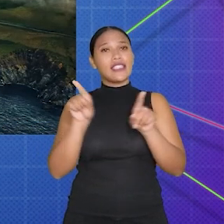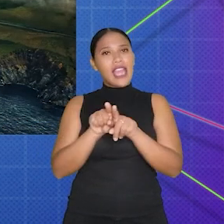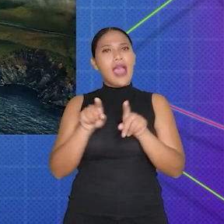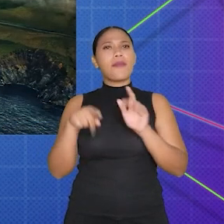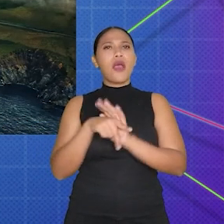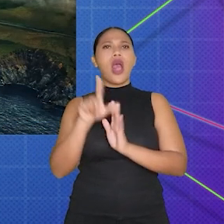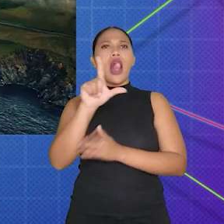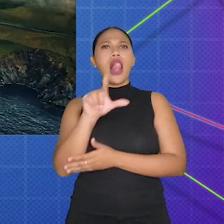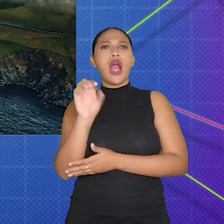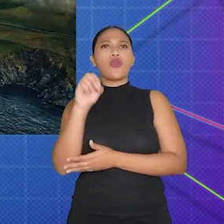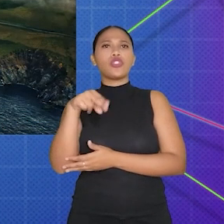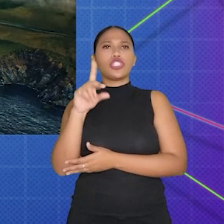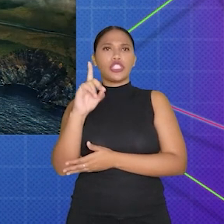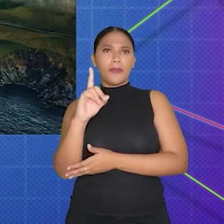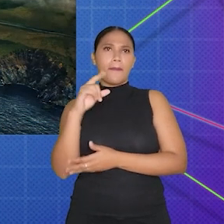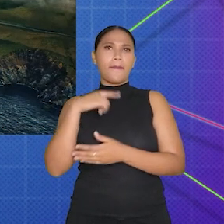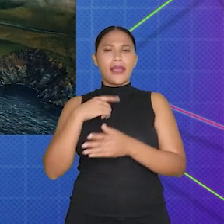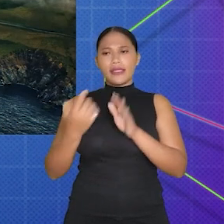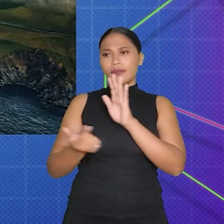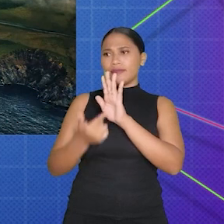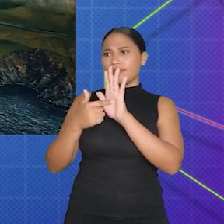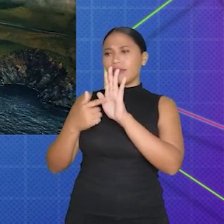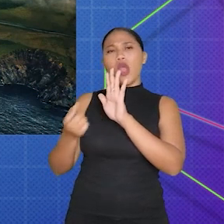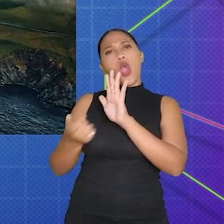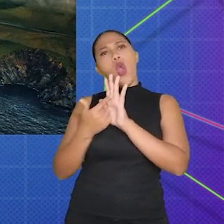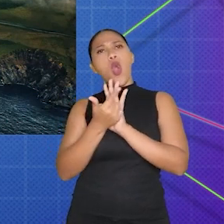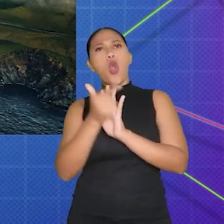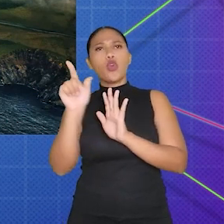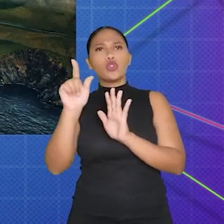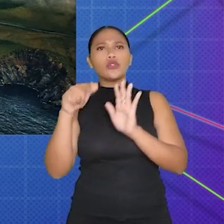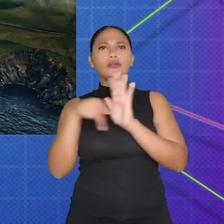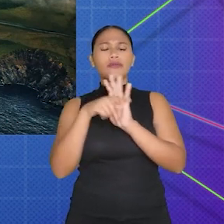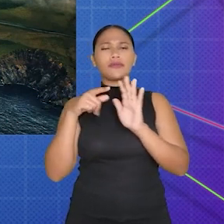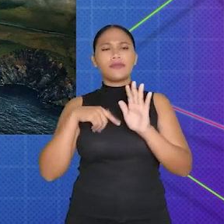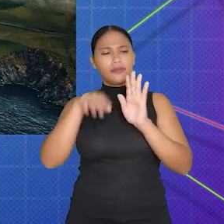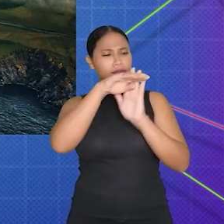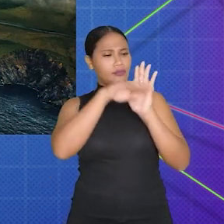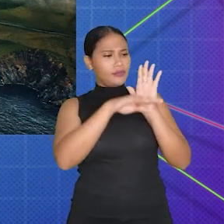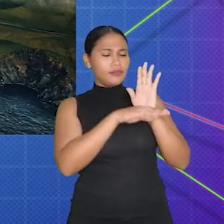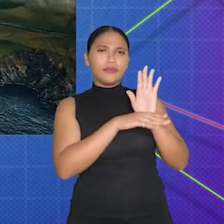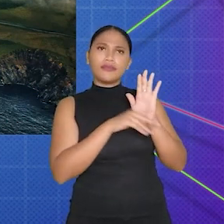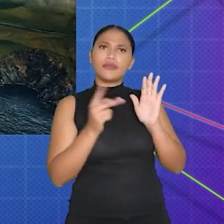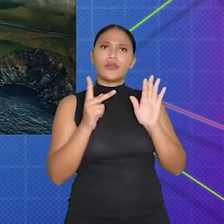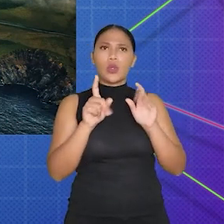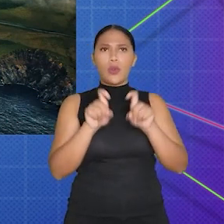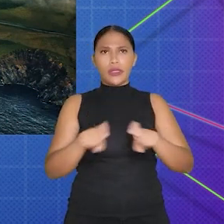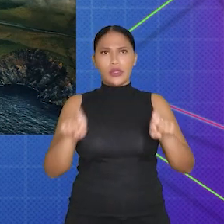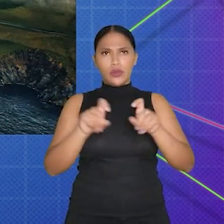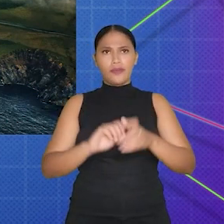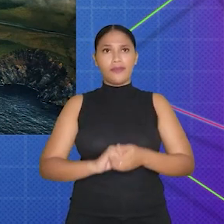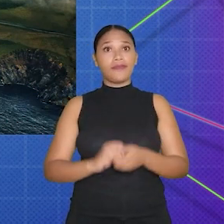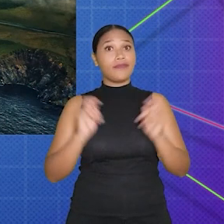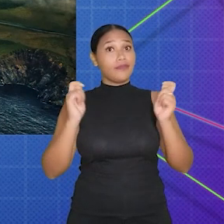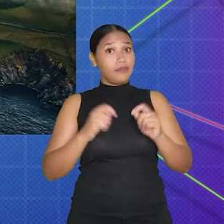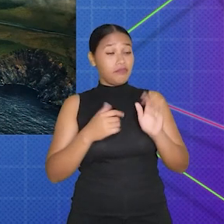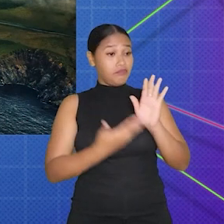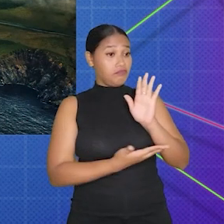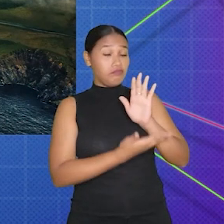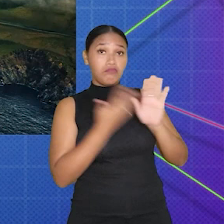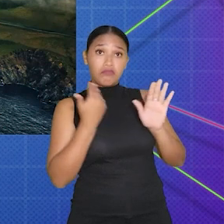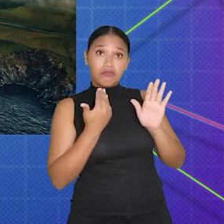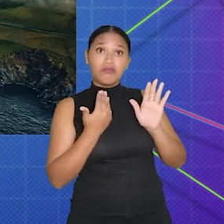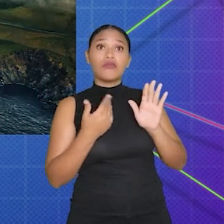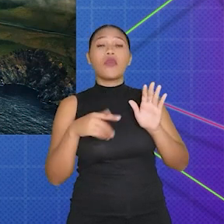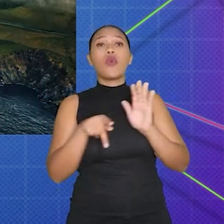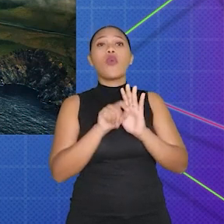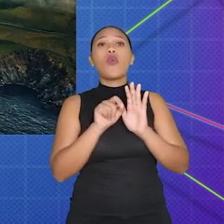você pode acessar o Launchpad e, em seguida, selecionar a pasta Outros para ver uma lista de programas instalados no seu computador. Você